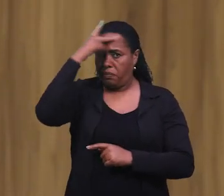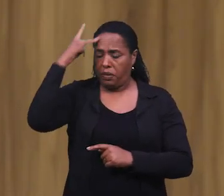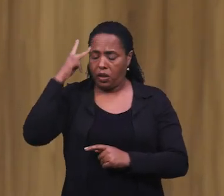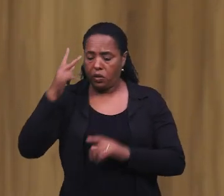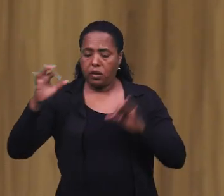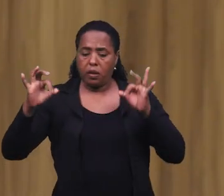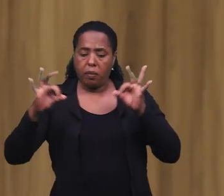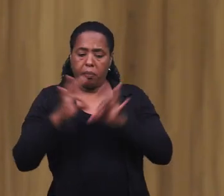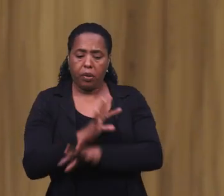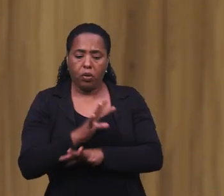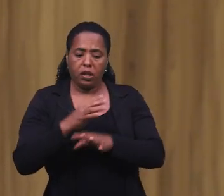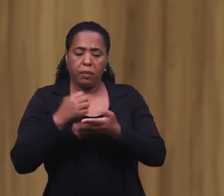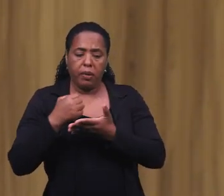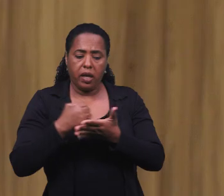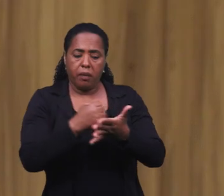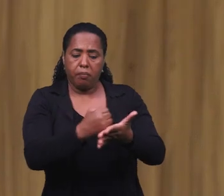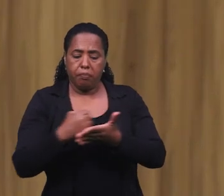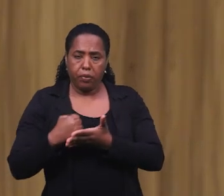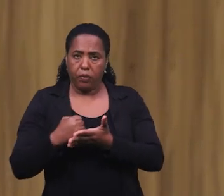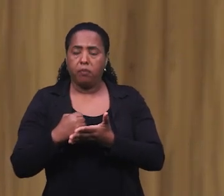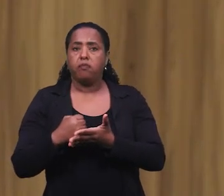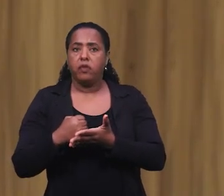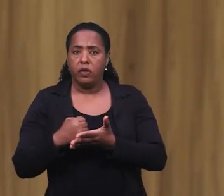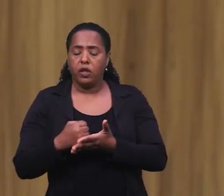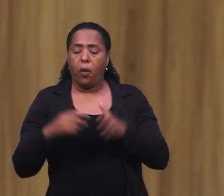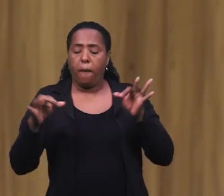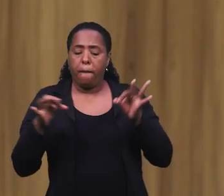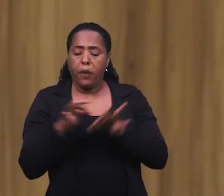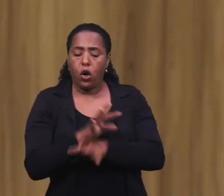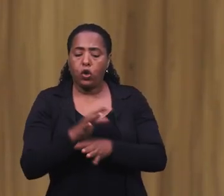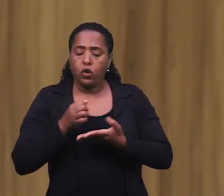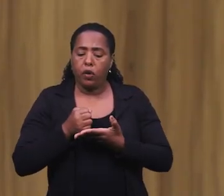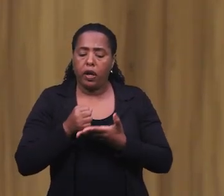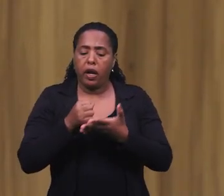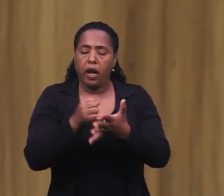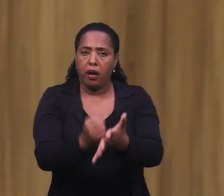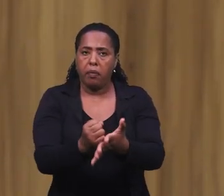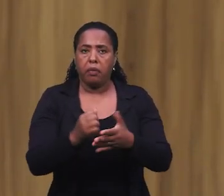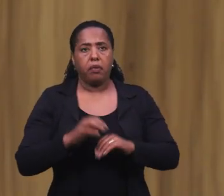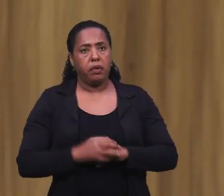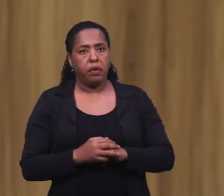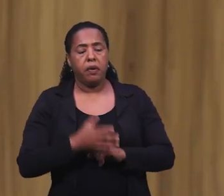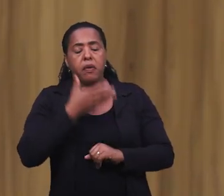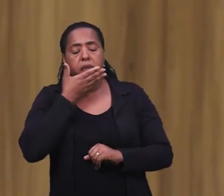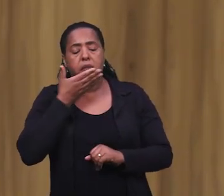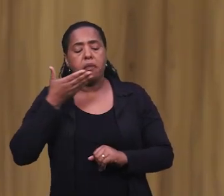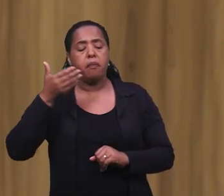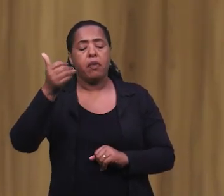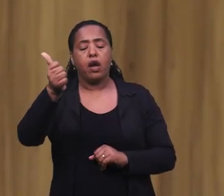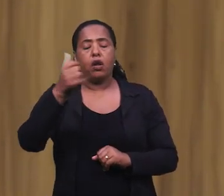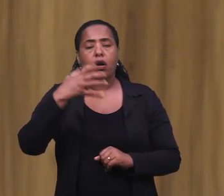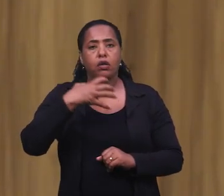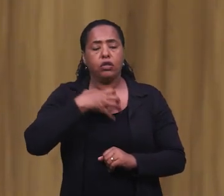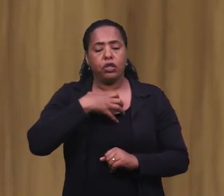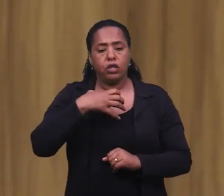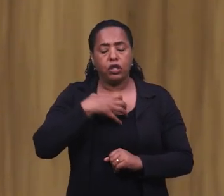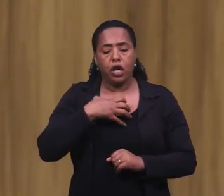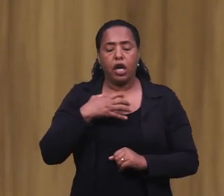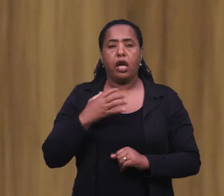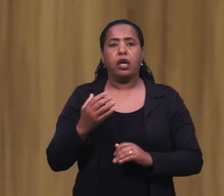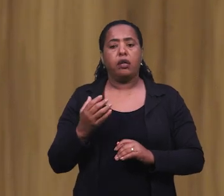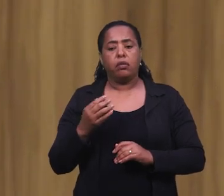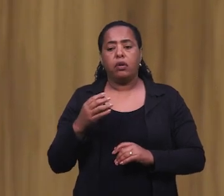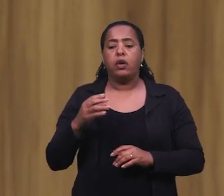Se detectarmos que há alguma dificuldade visual, alguma deficiência visual, né, uma limitação, melhor dizendo,